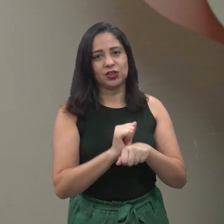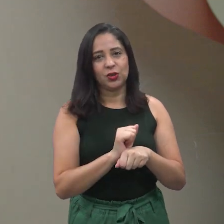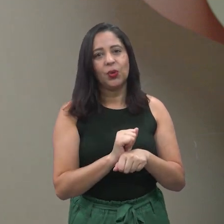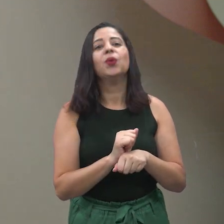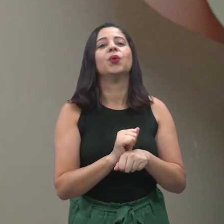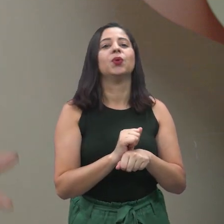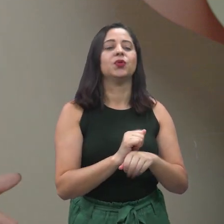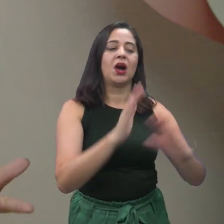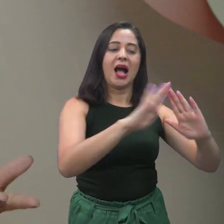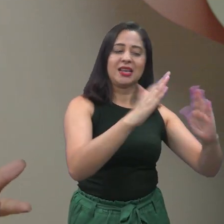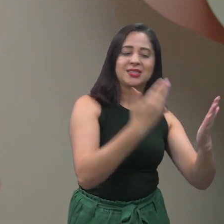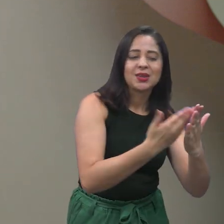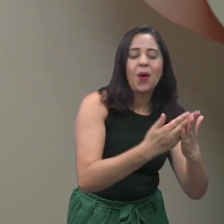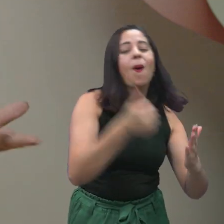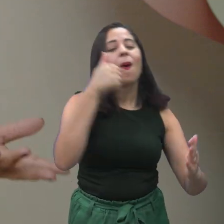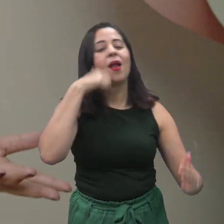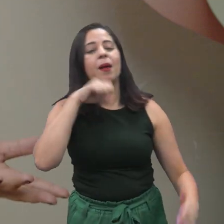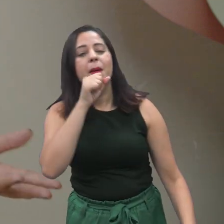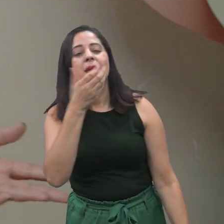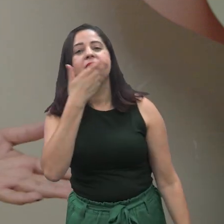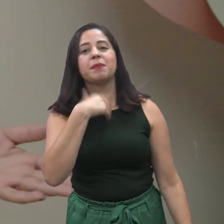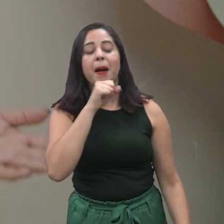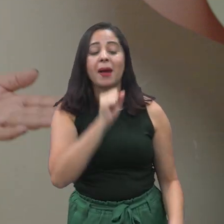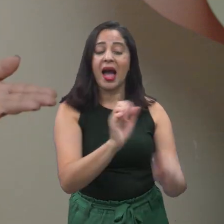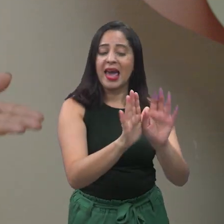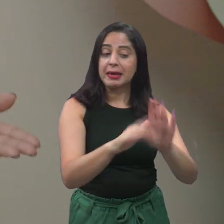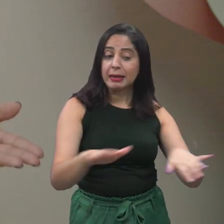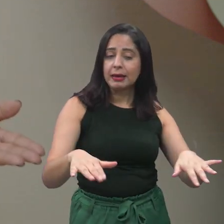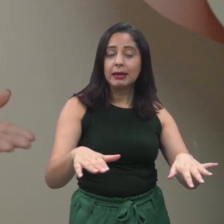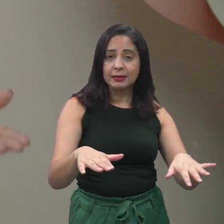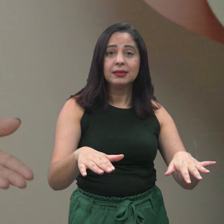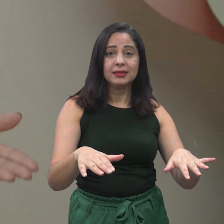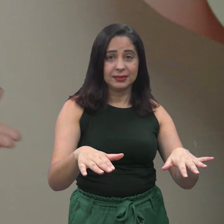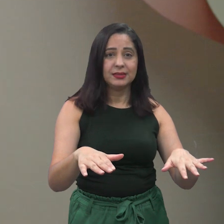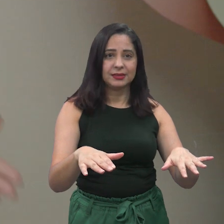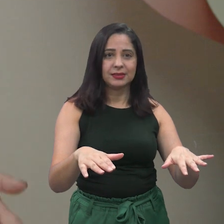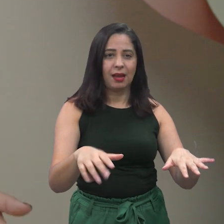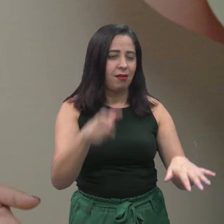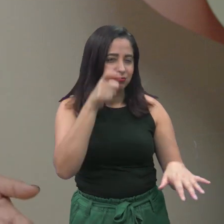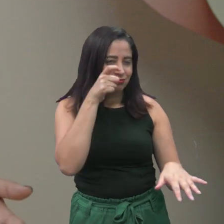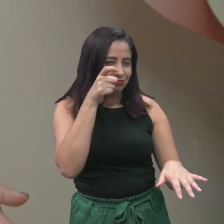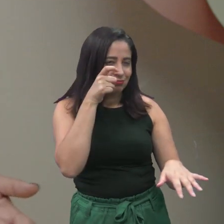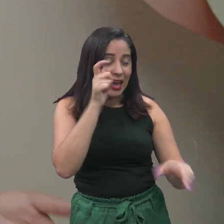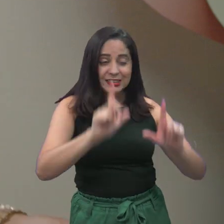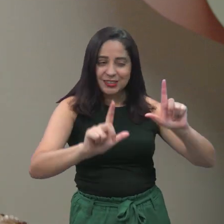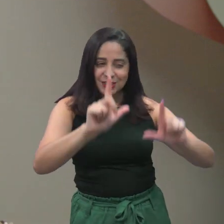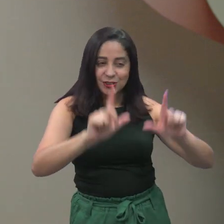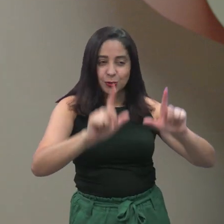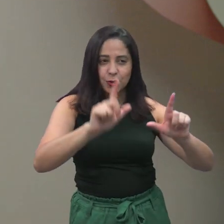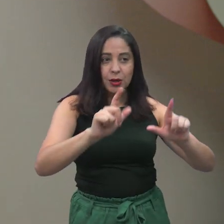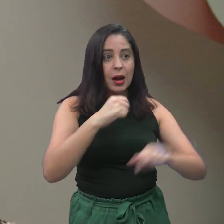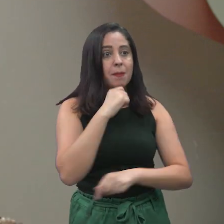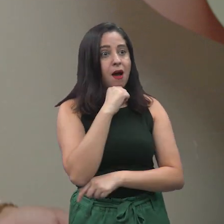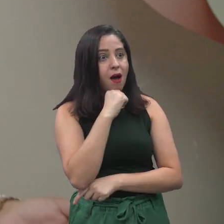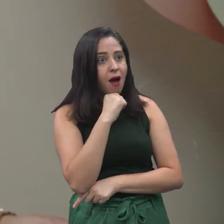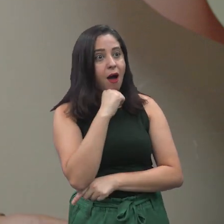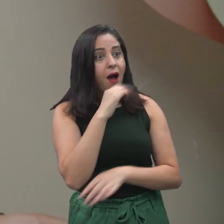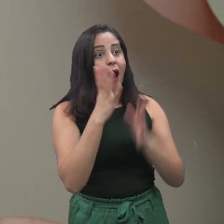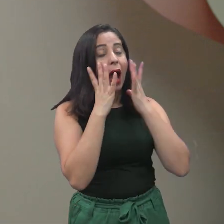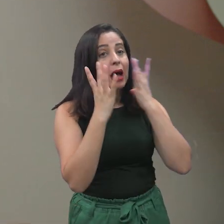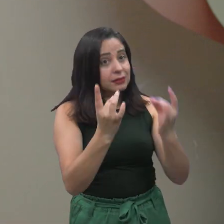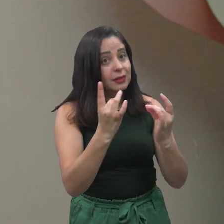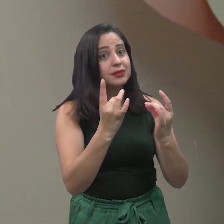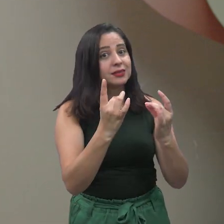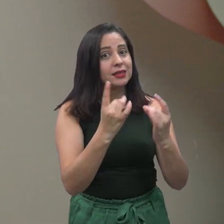pais, a comunidade escolar que está acompanhando a gente, até mesmo as crianças, porque tem crianças grandinhas que já, igual, não precisa ser grandinha, né? 1 ano e meio, a Gabi já sabe que